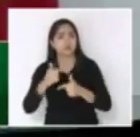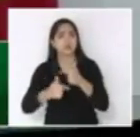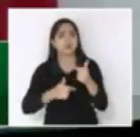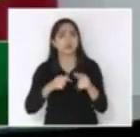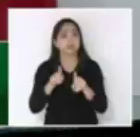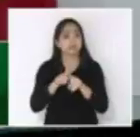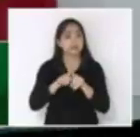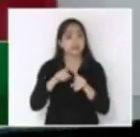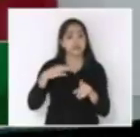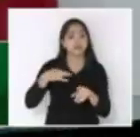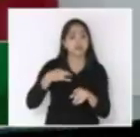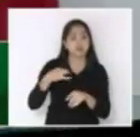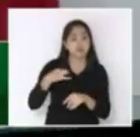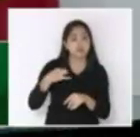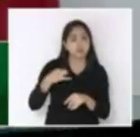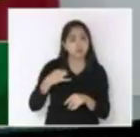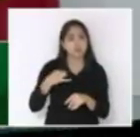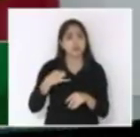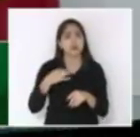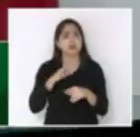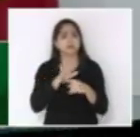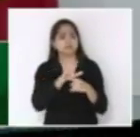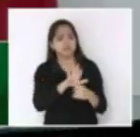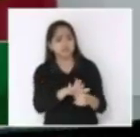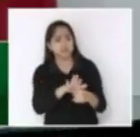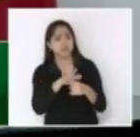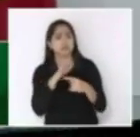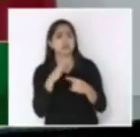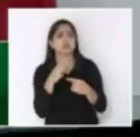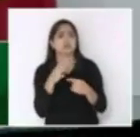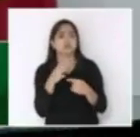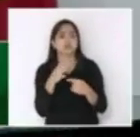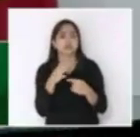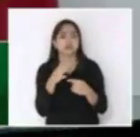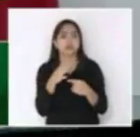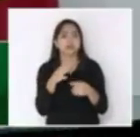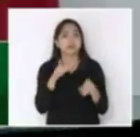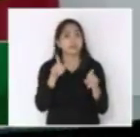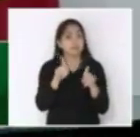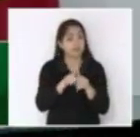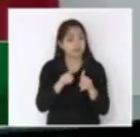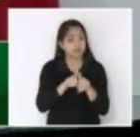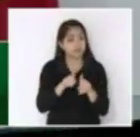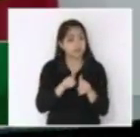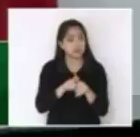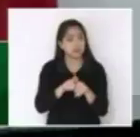que faz as coisas acontecer desinteressadamente, mas isso também se deve